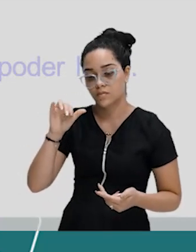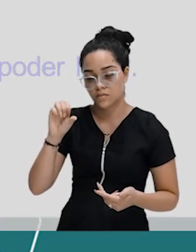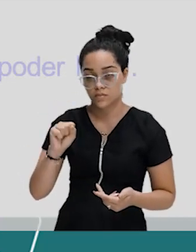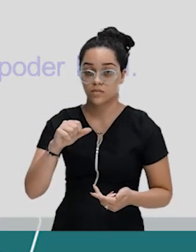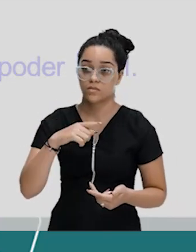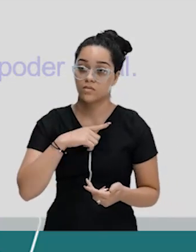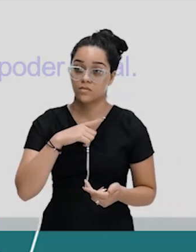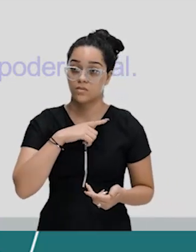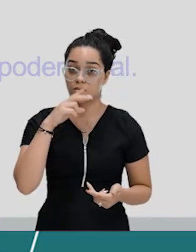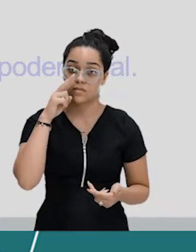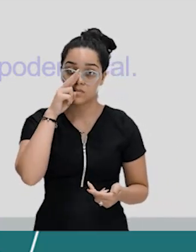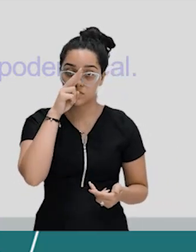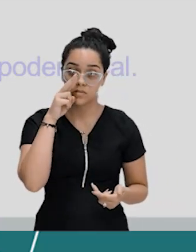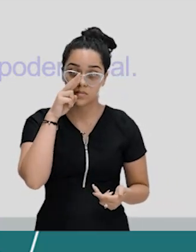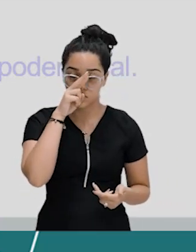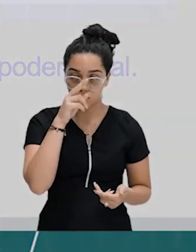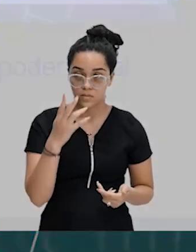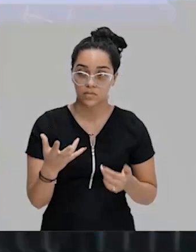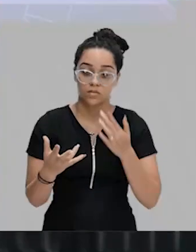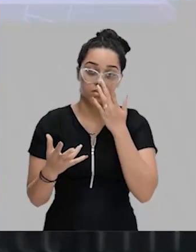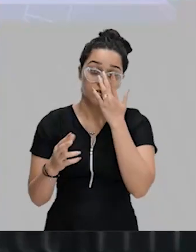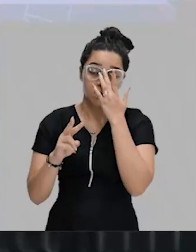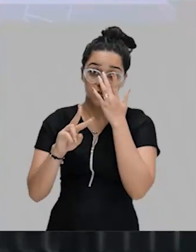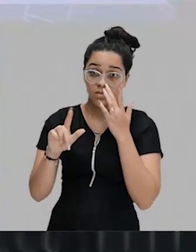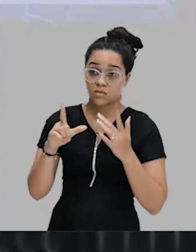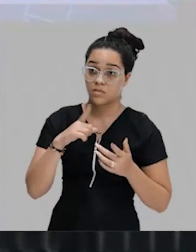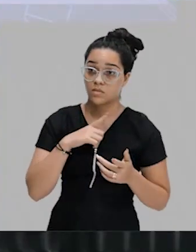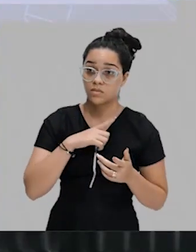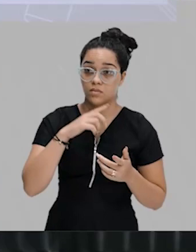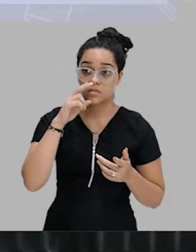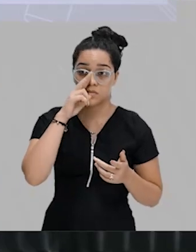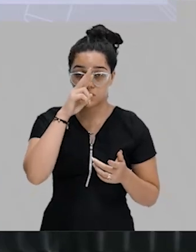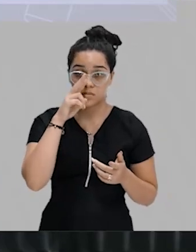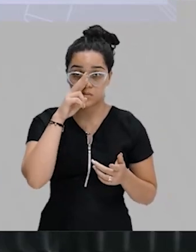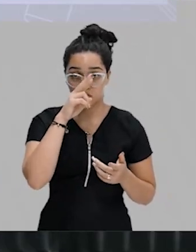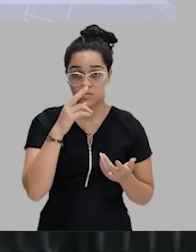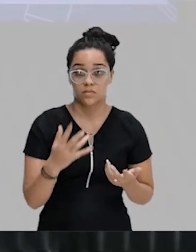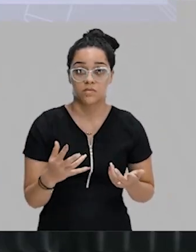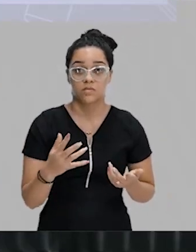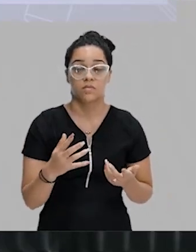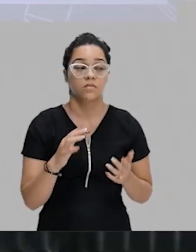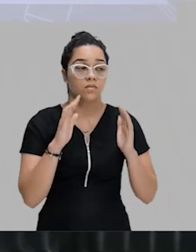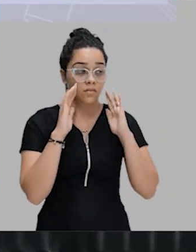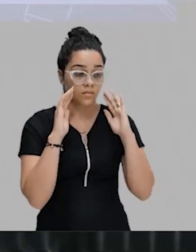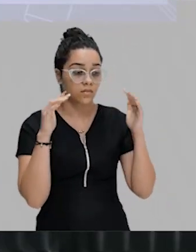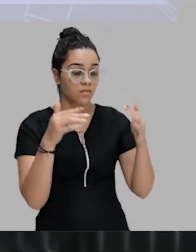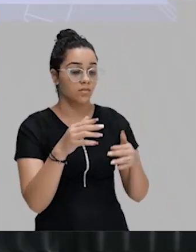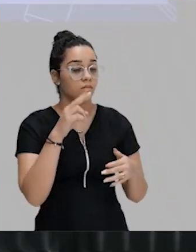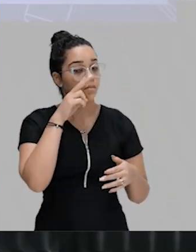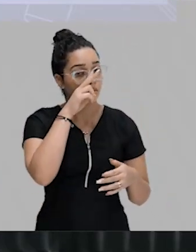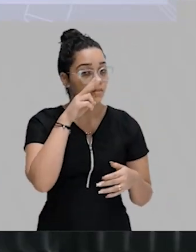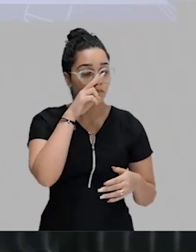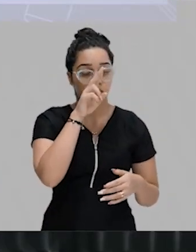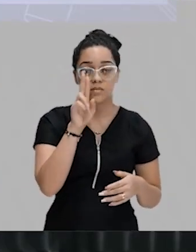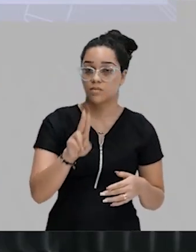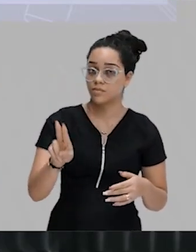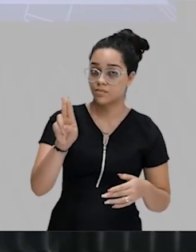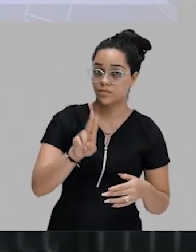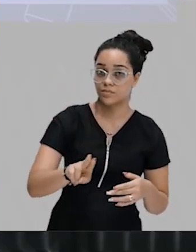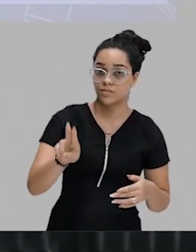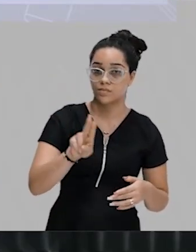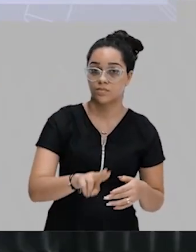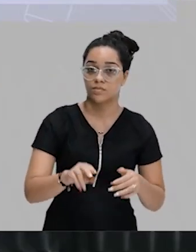terão o poder reforçado, vão exercer um poder como soberano, centralizam o poder, utilizando